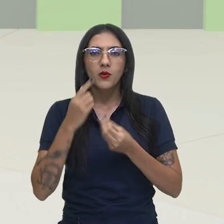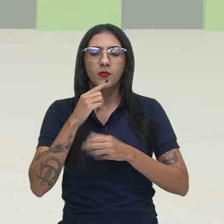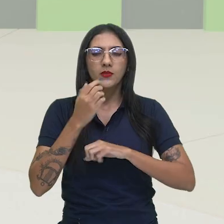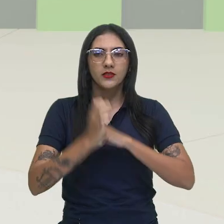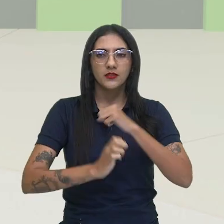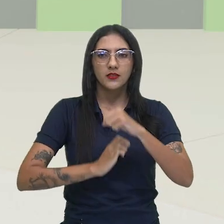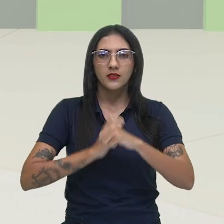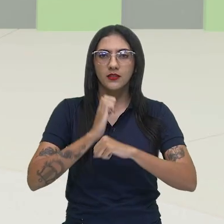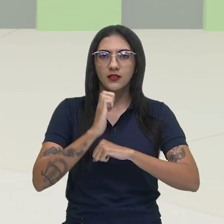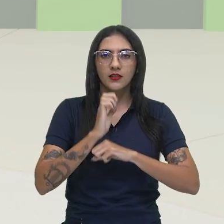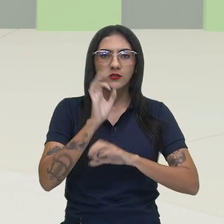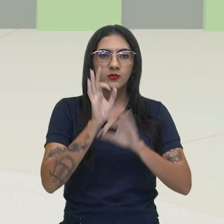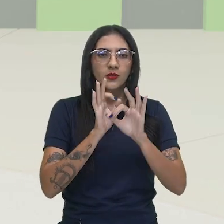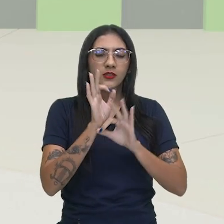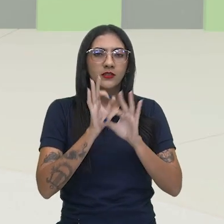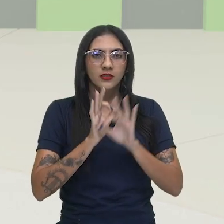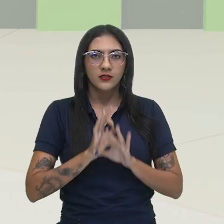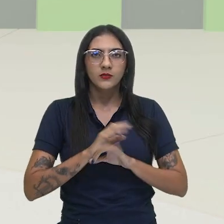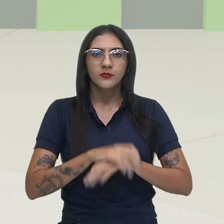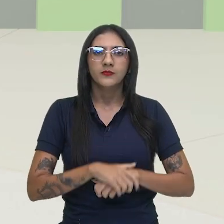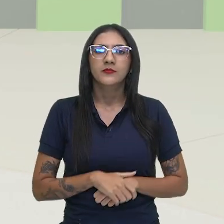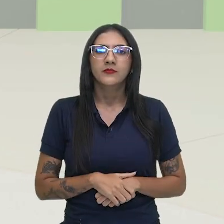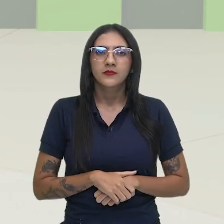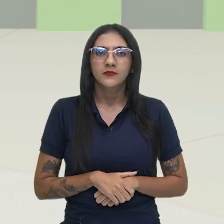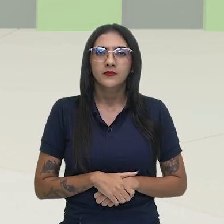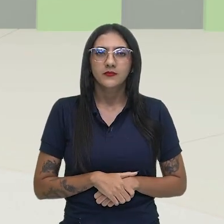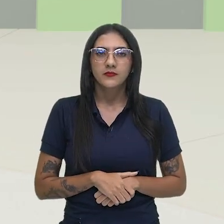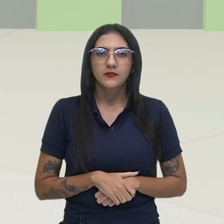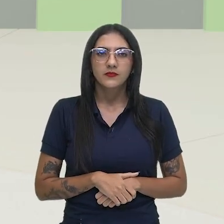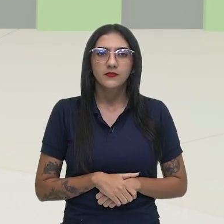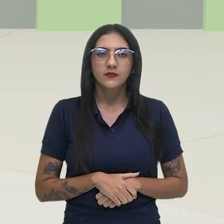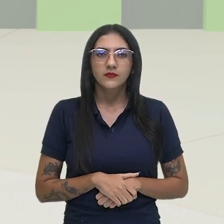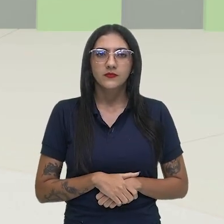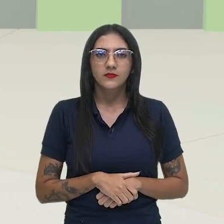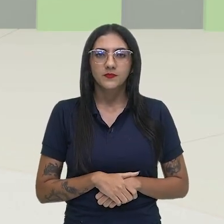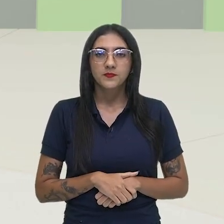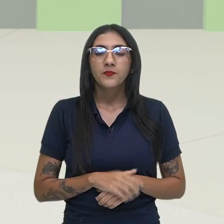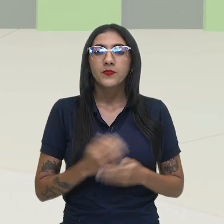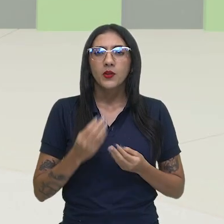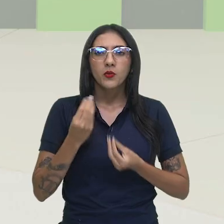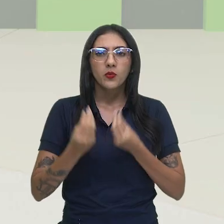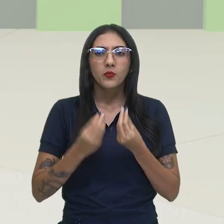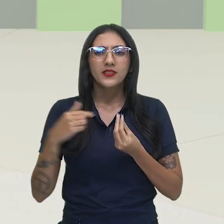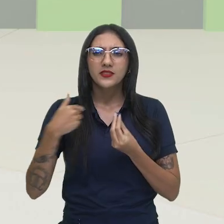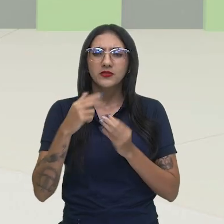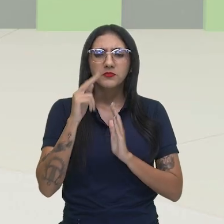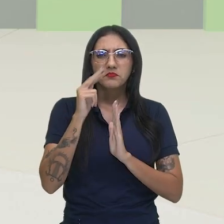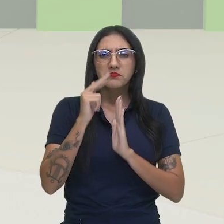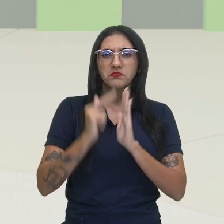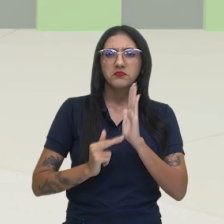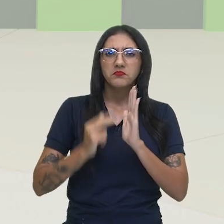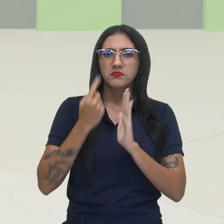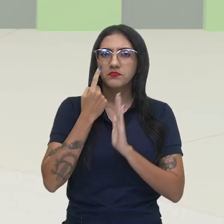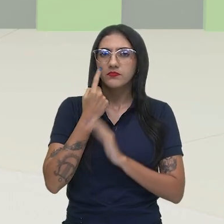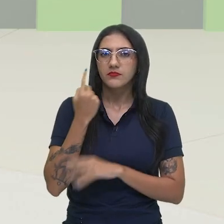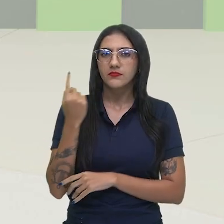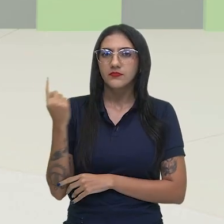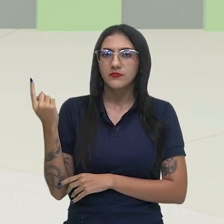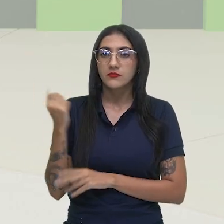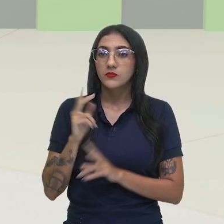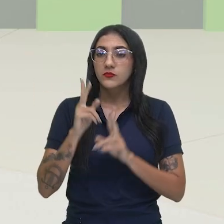estão organizados ali nas camadas eletrônicas. Então, quando a gente vai fazer a leitura, sempre vai aparecer assim,